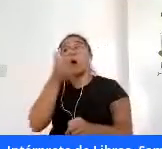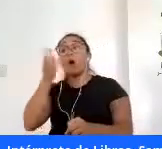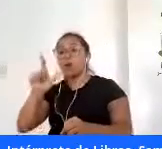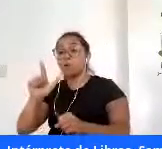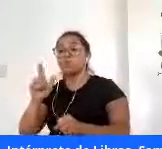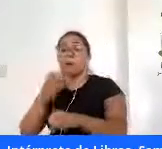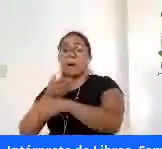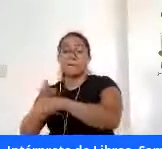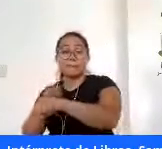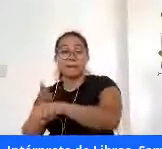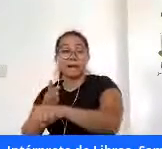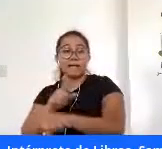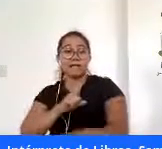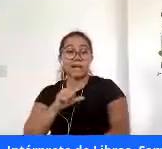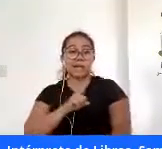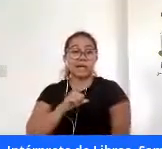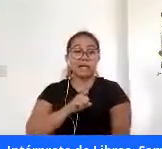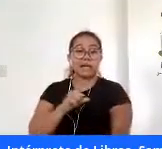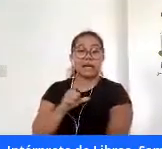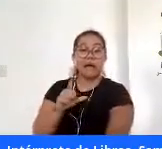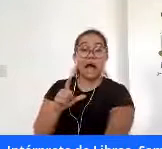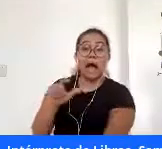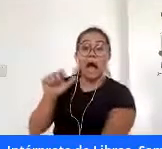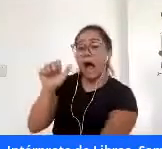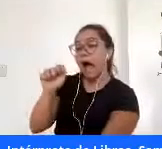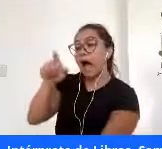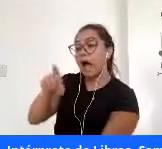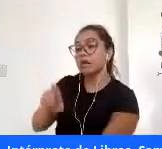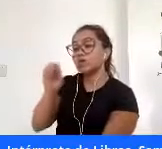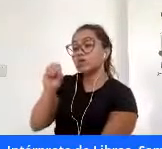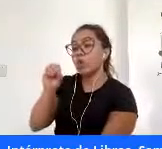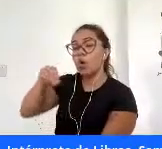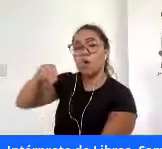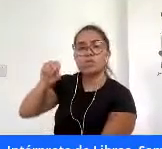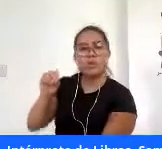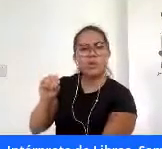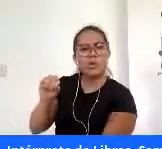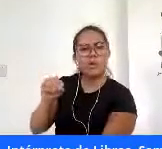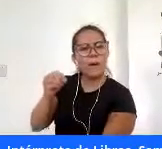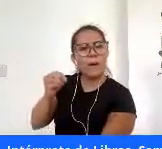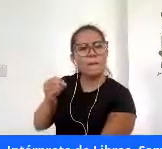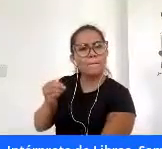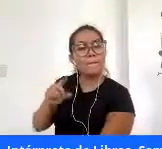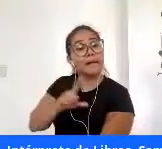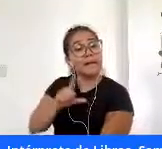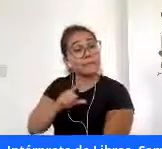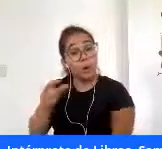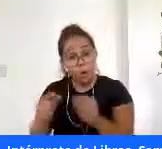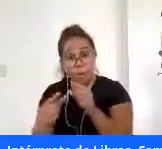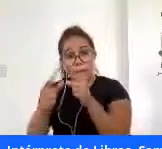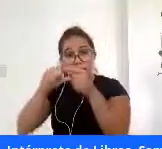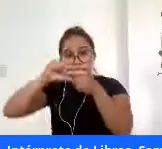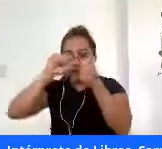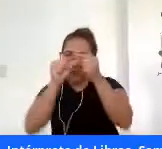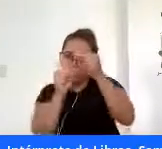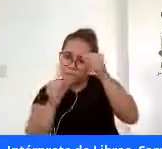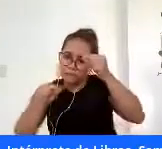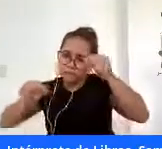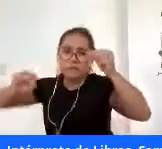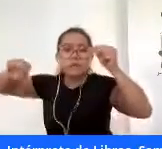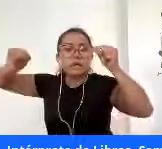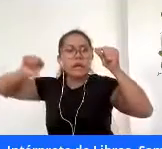dos axônios, ou seja, são os prolongamentos dos neurônios que passam por essas regiões. E esses prolongamentos, eles são cobertos